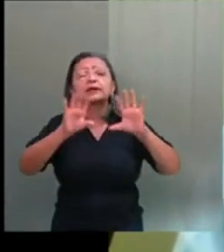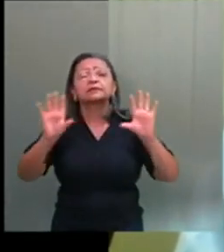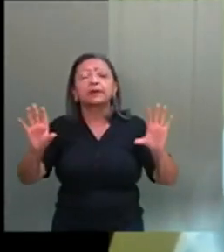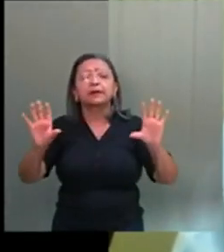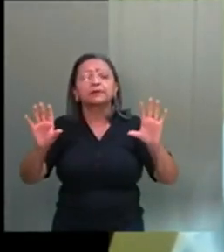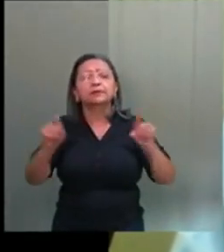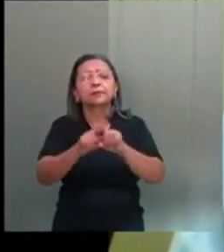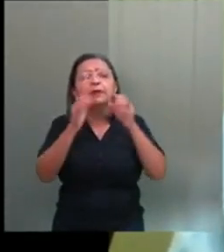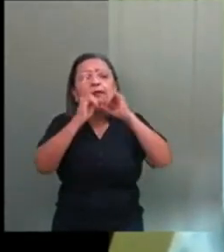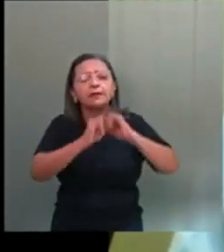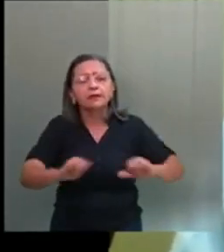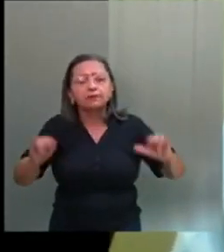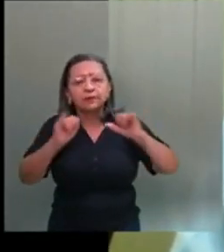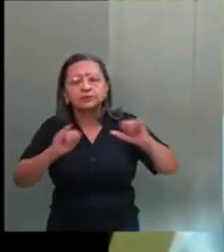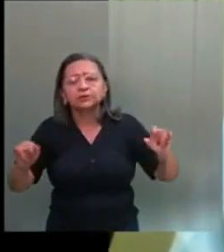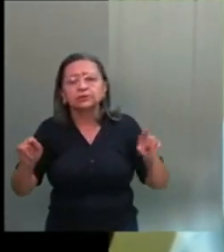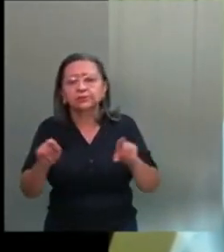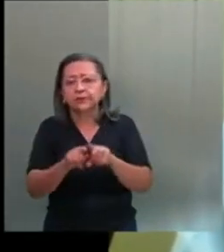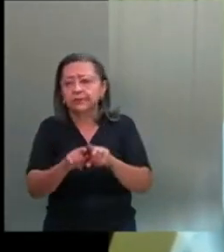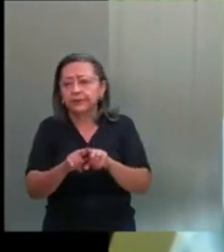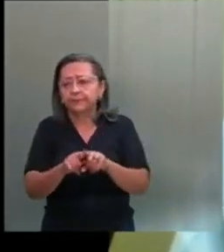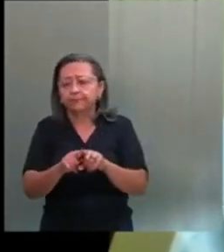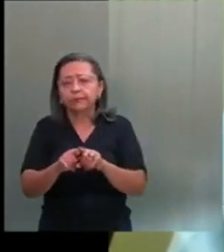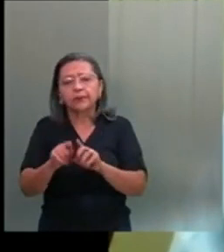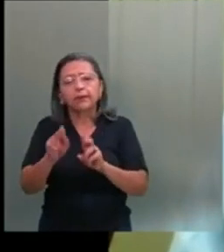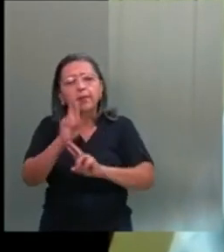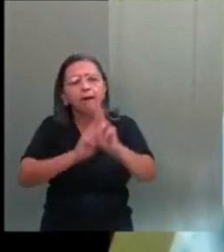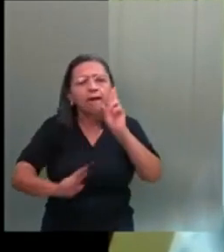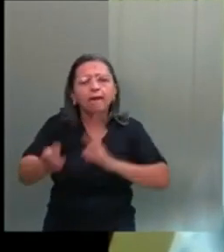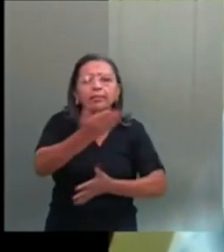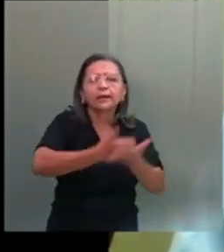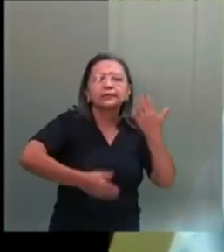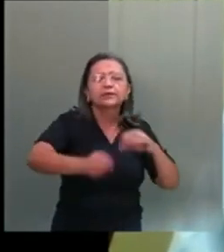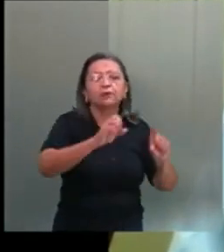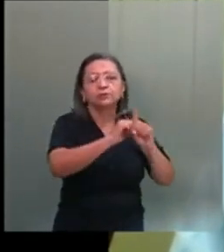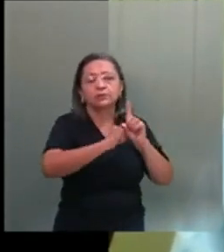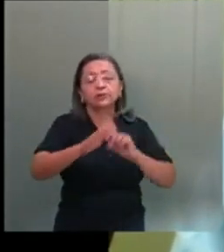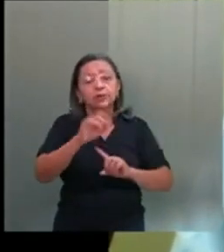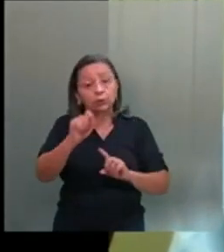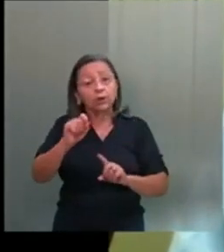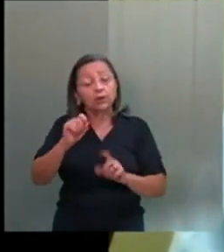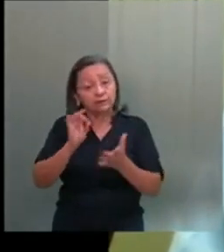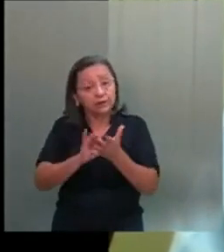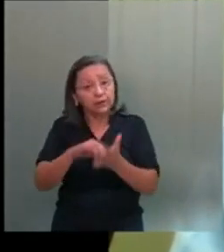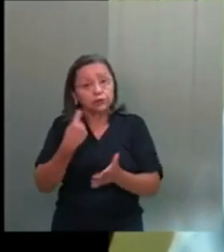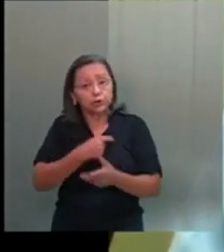informação, interação também, né, com a sociedade, e é o que a gente precisa.